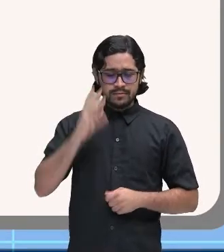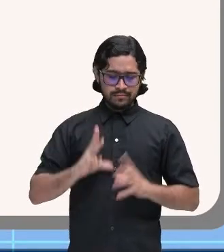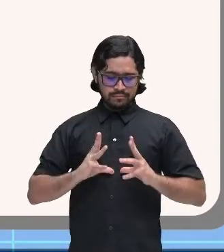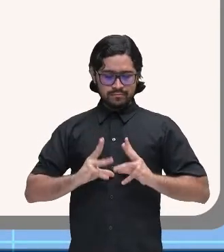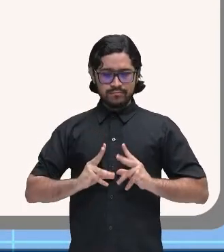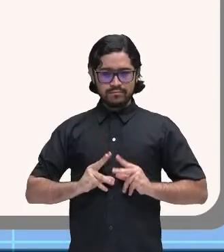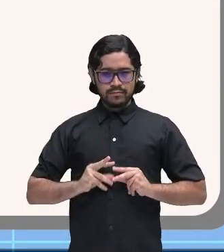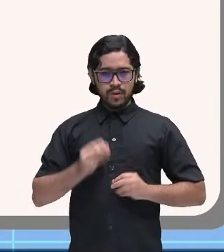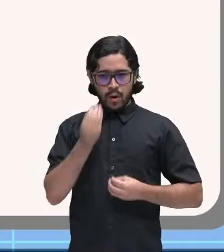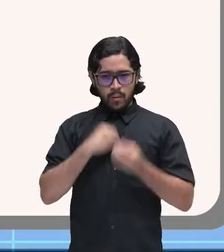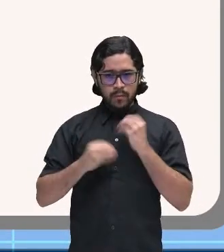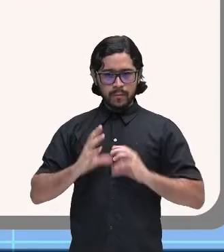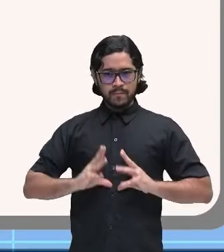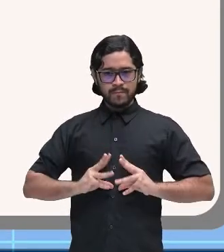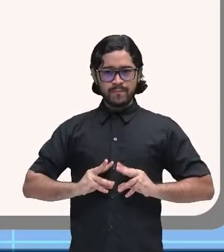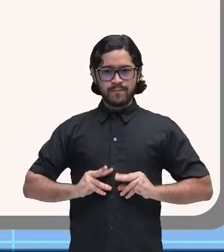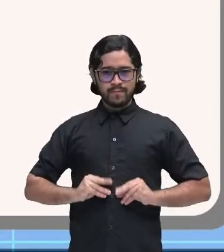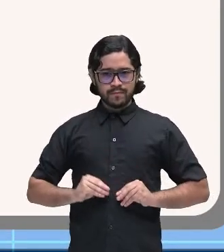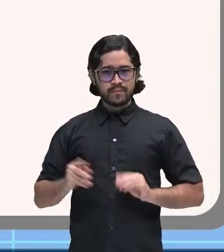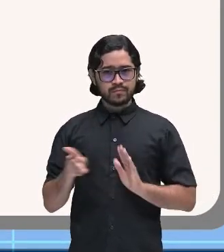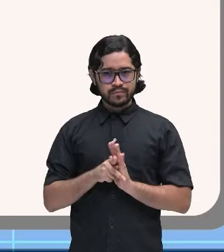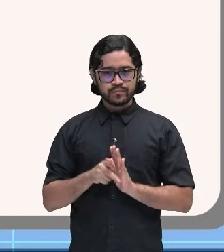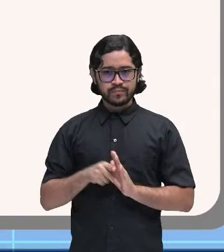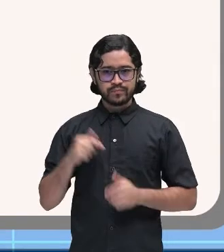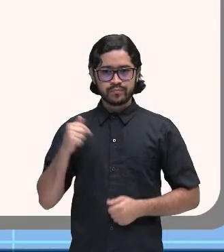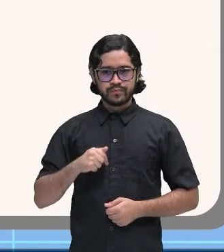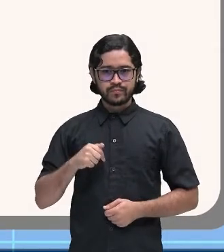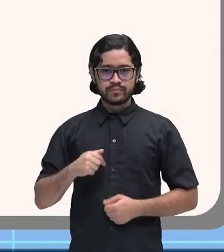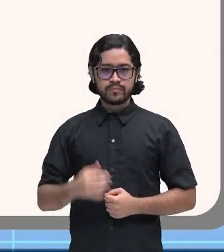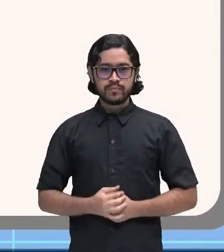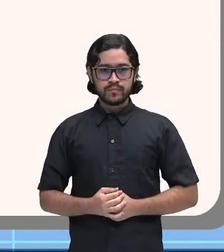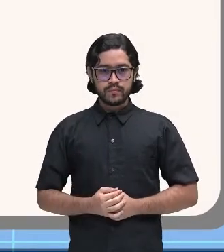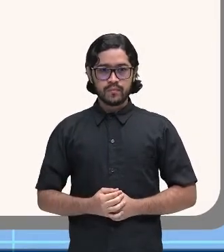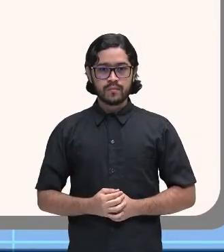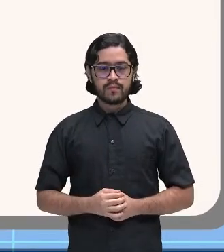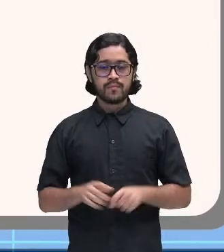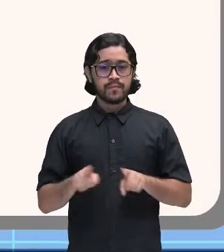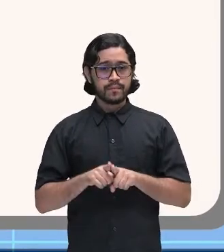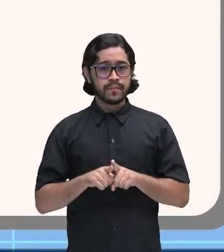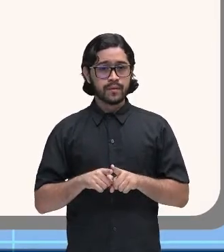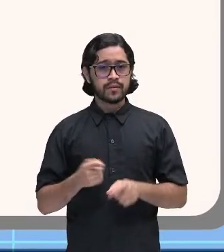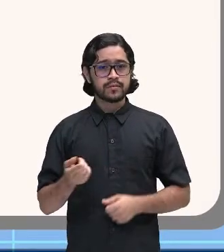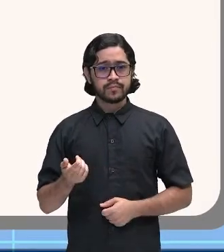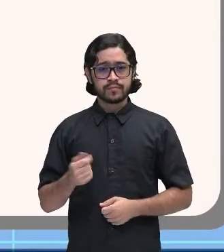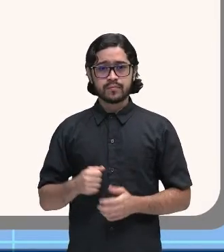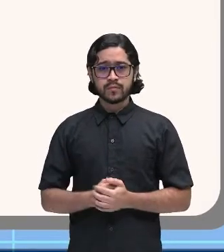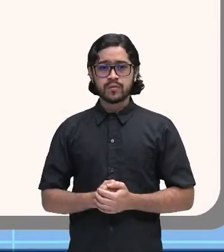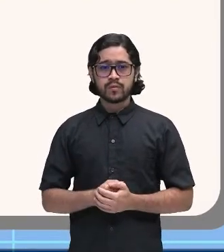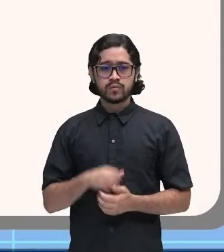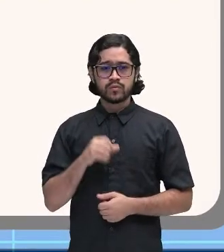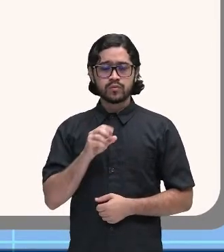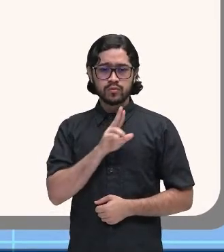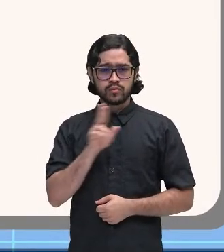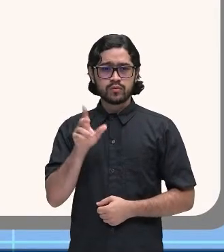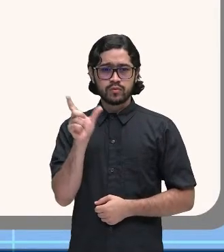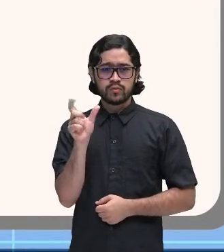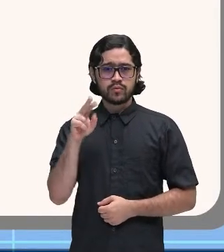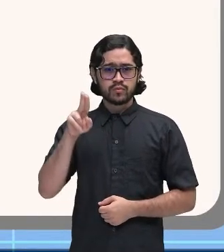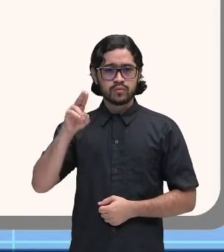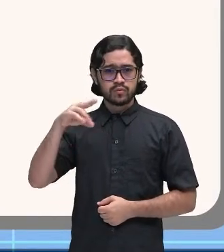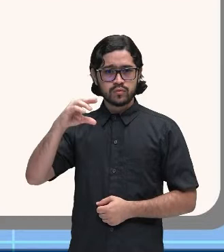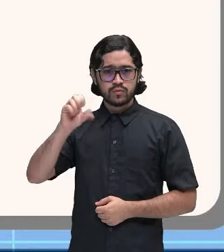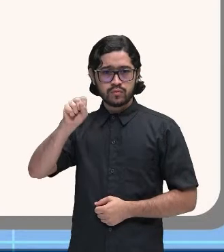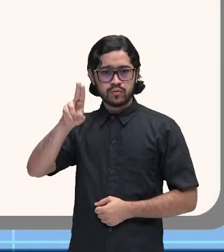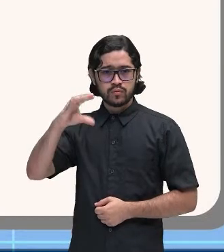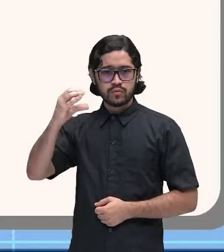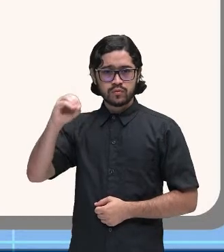suco entérico, ok? O suco intestinal entérico é secretado pelas glândulas intestinais,